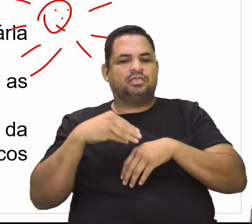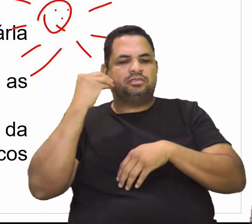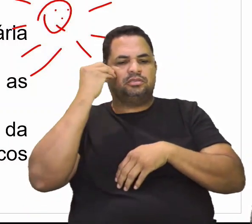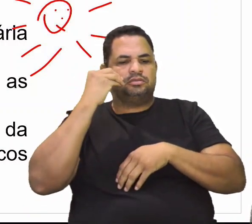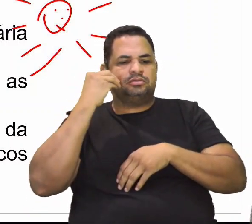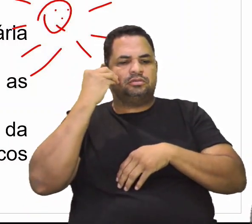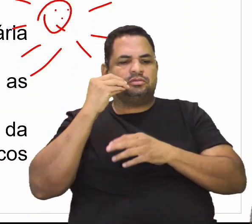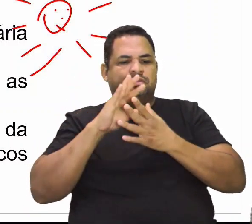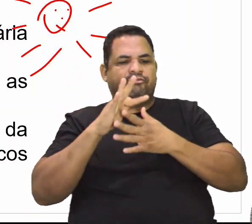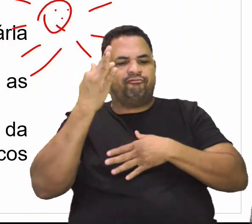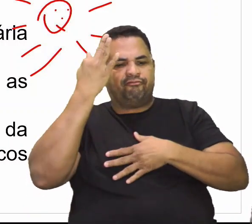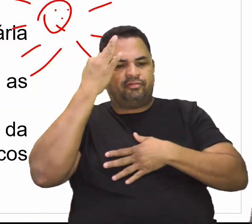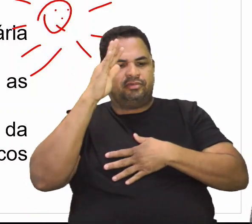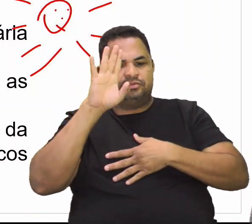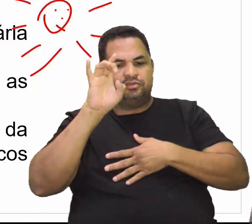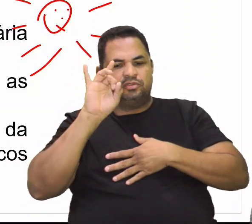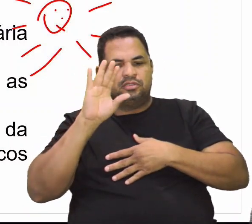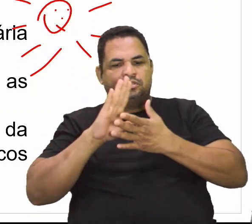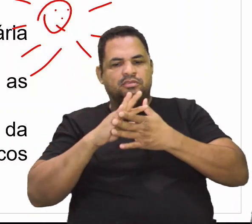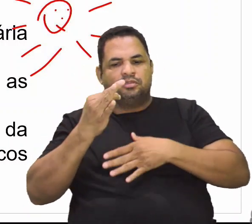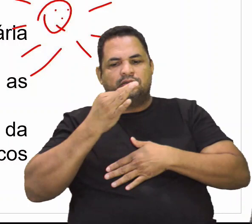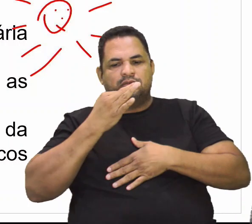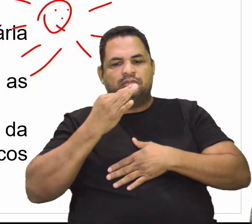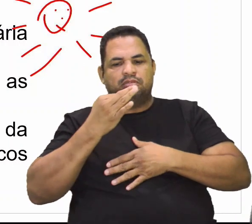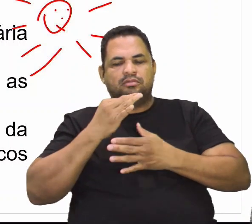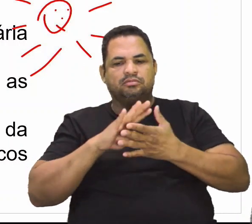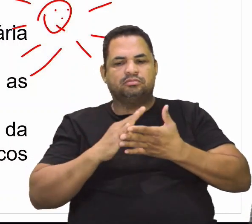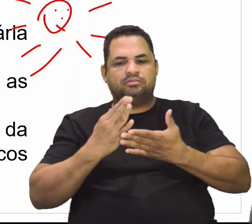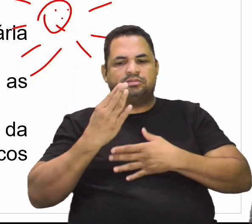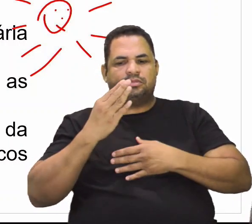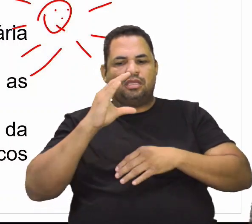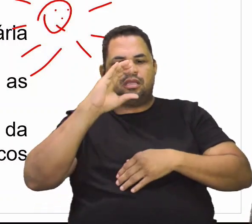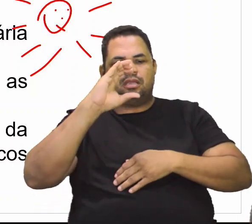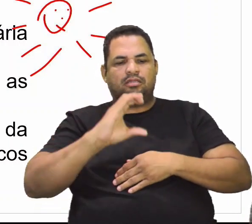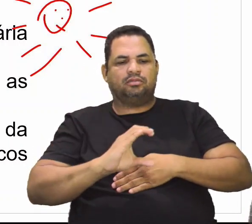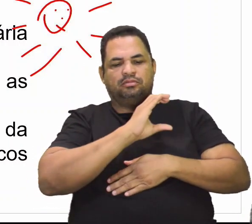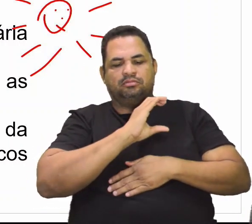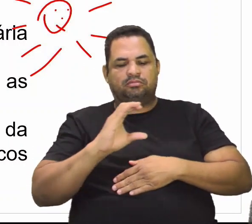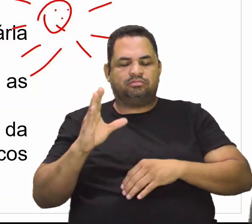escolástica da Idade Média e sua crítica aos dogmas católicos medievais?